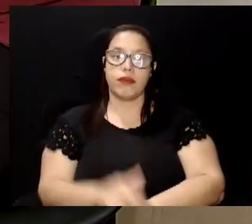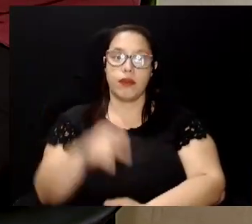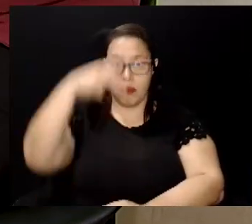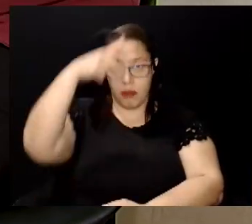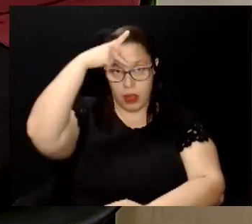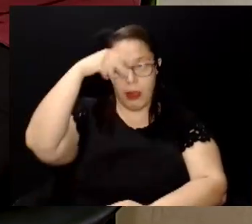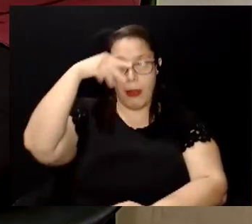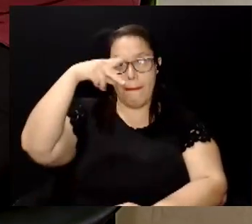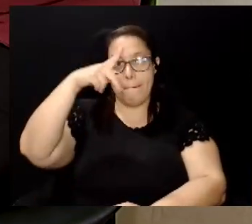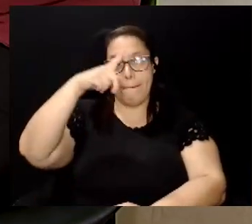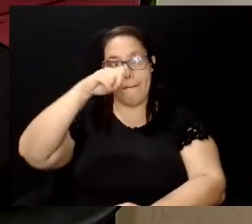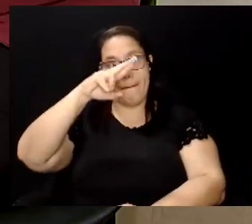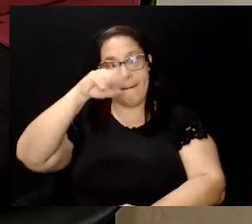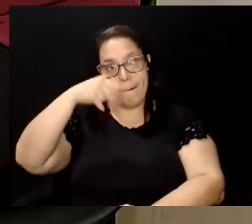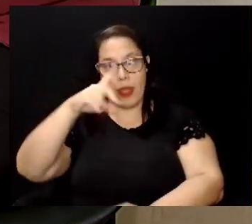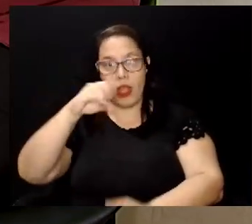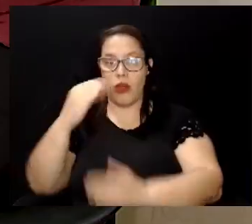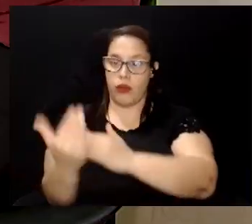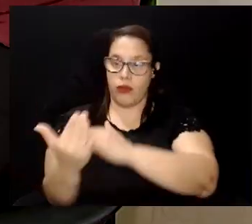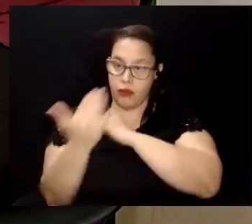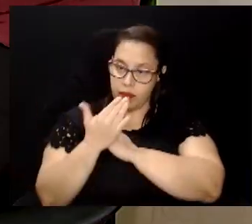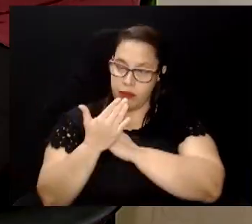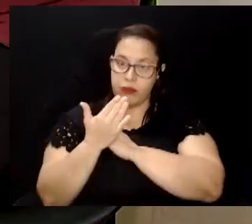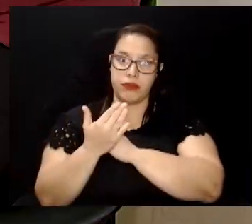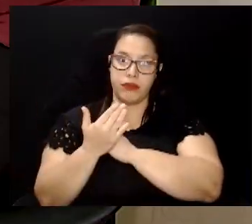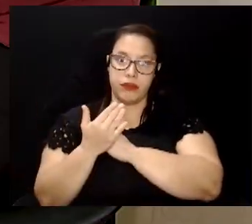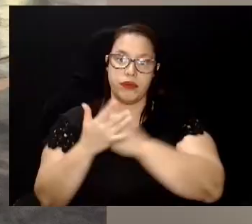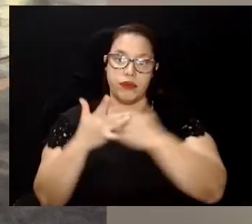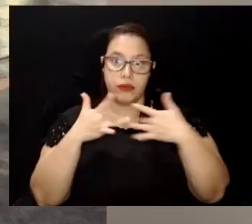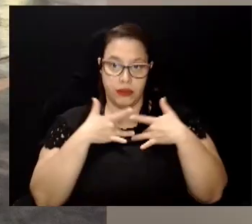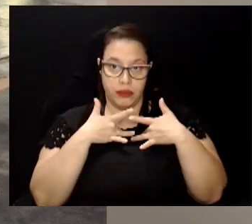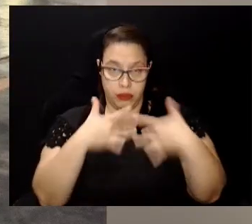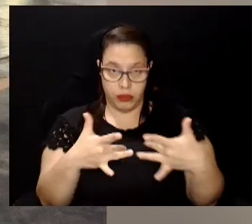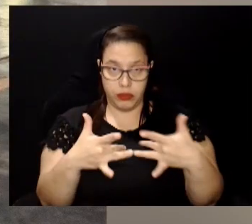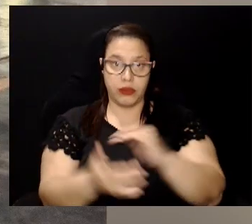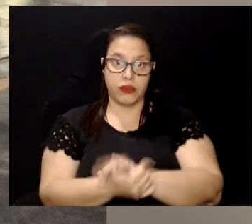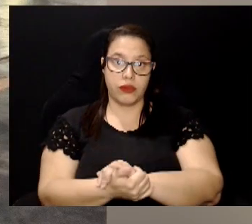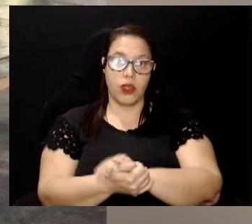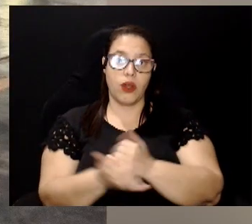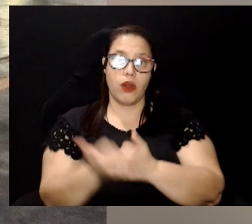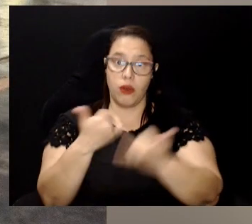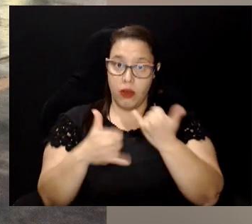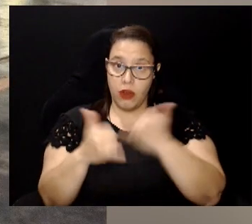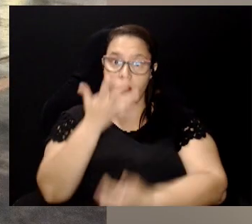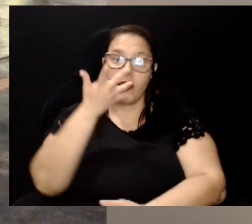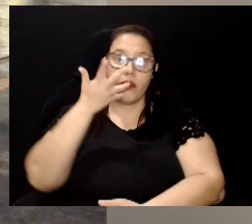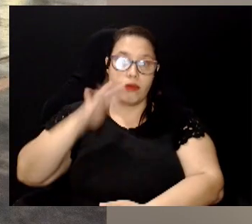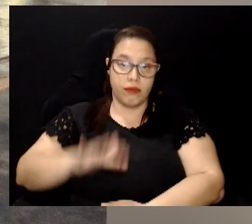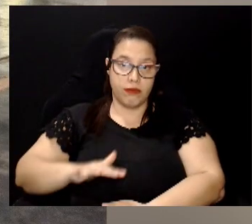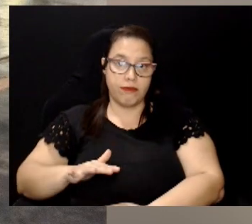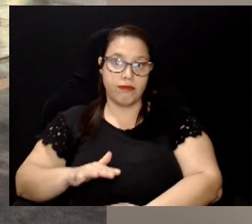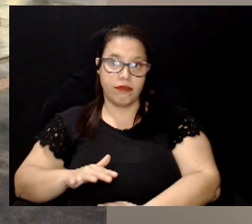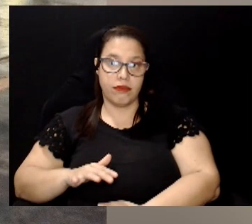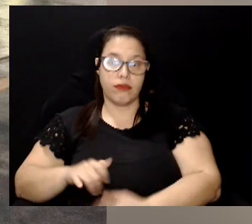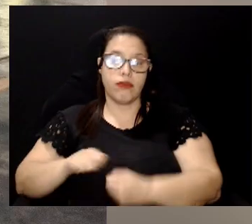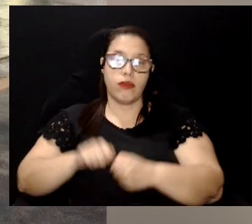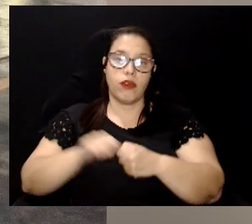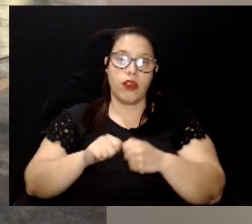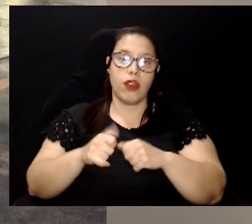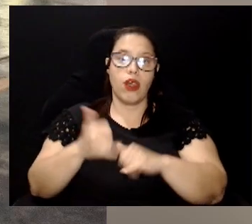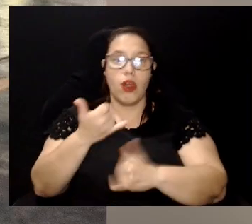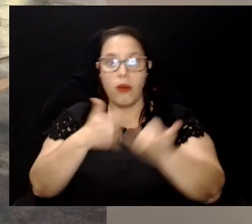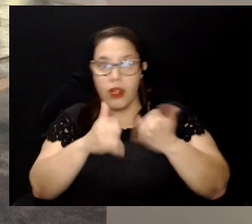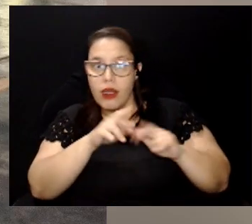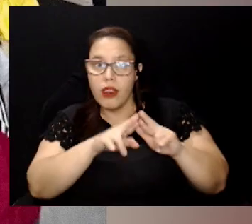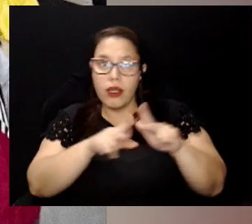nos ajuda, ele doa brinquedos para as crianças, para que a gente possa fazer gincana. Se a